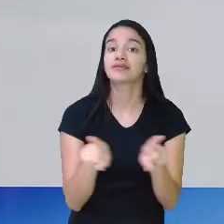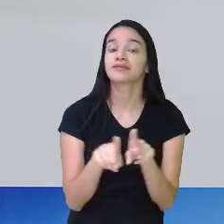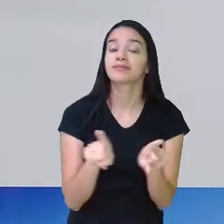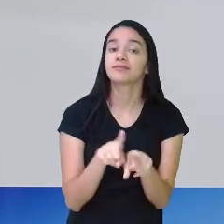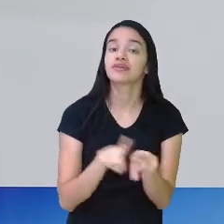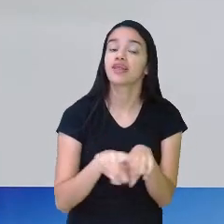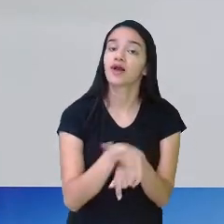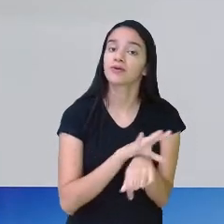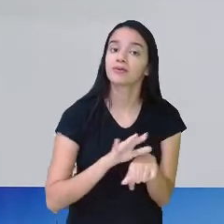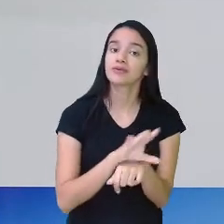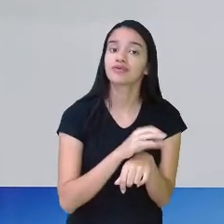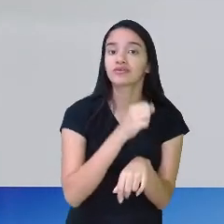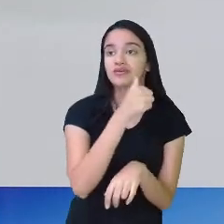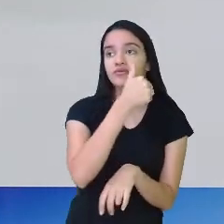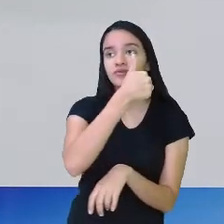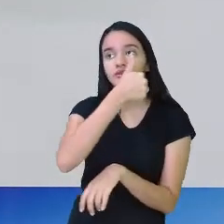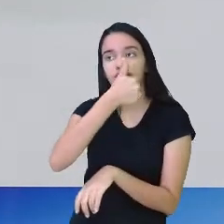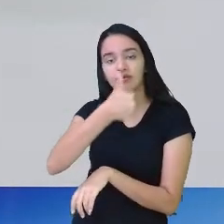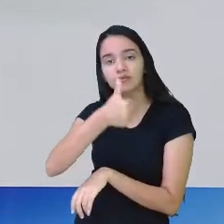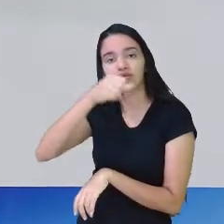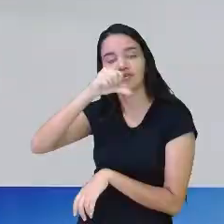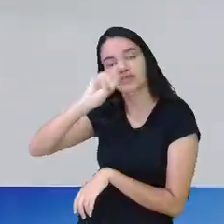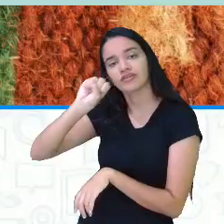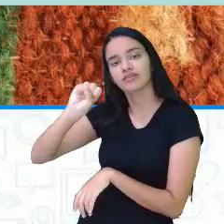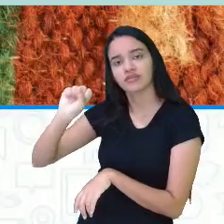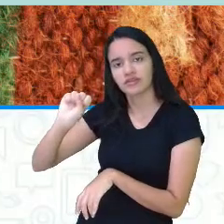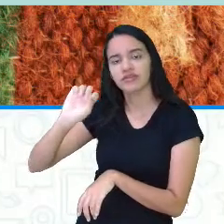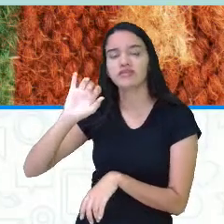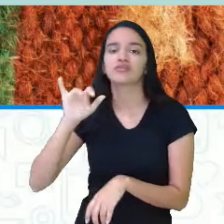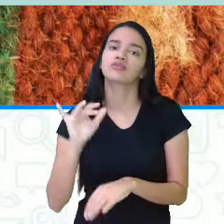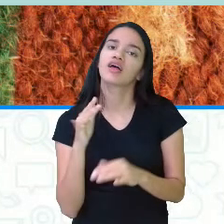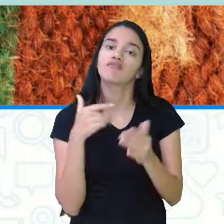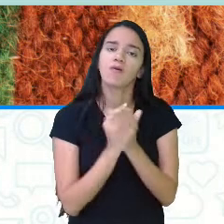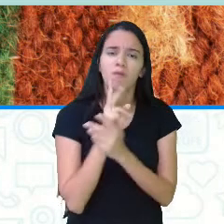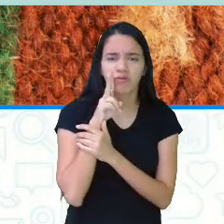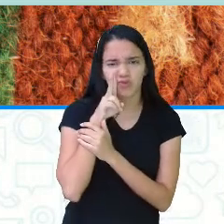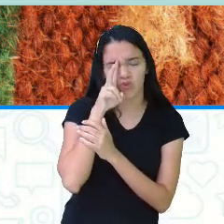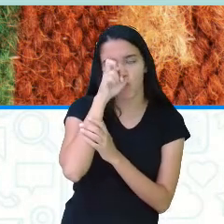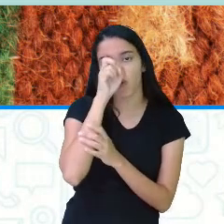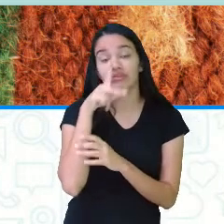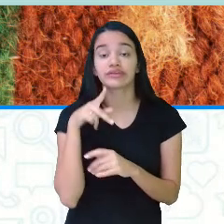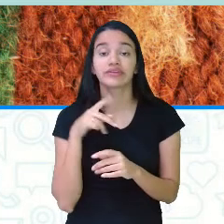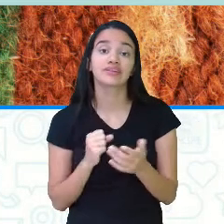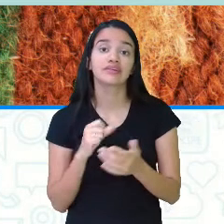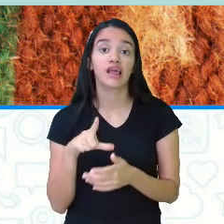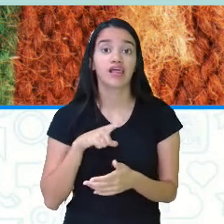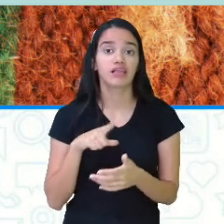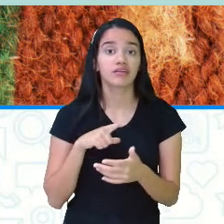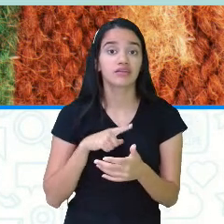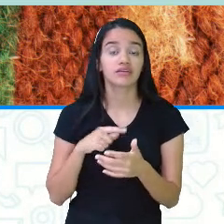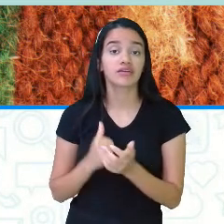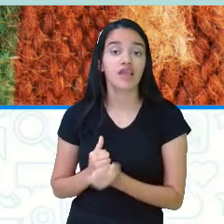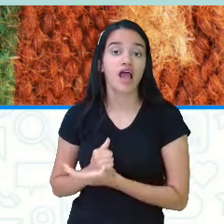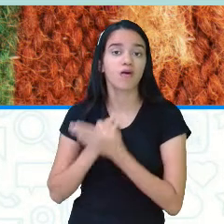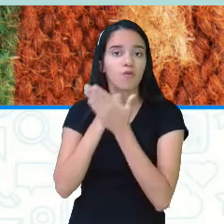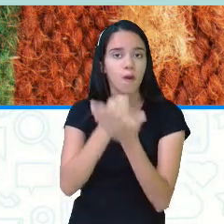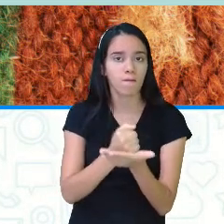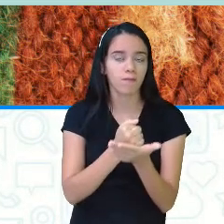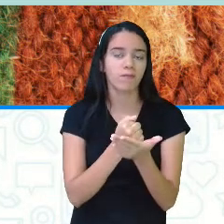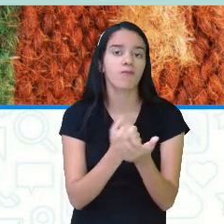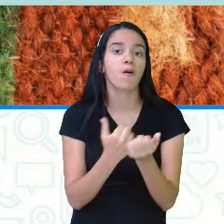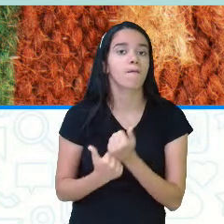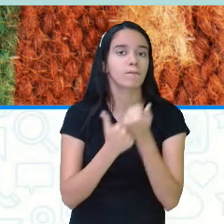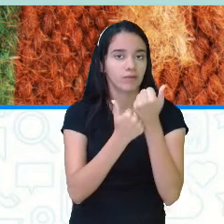de 88, quando o movimento indígena estava mais forte e tinha o apoio de alguns setores da sociedade civil,